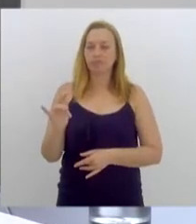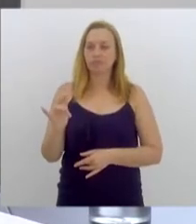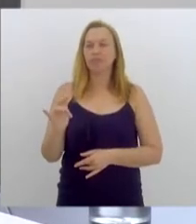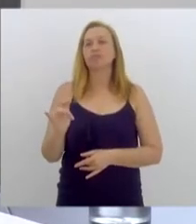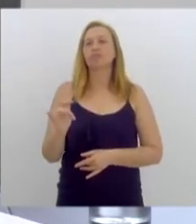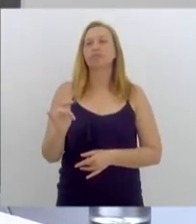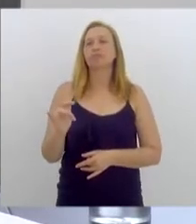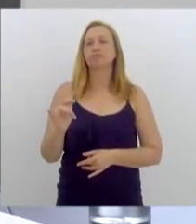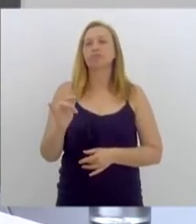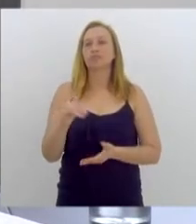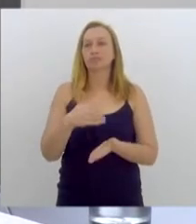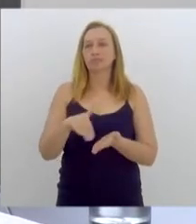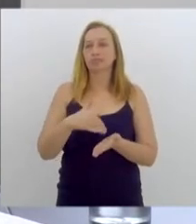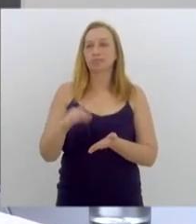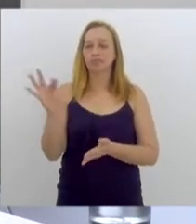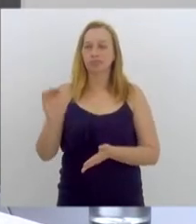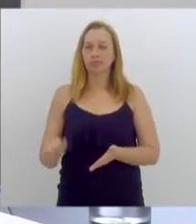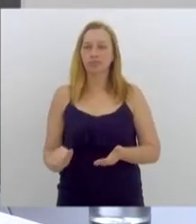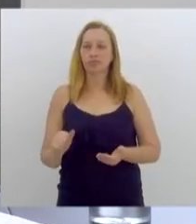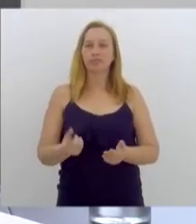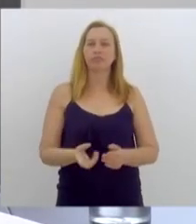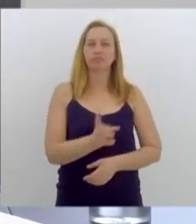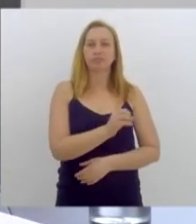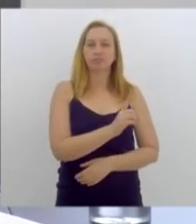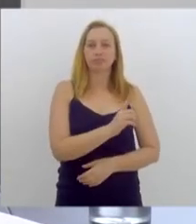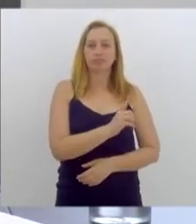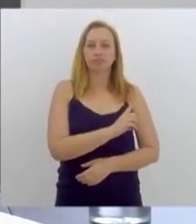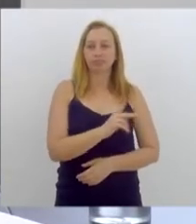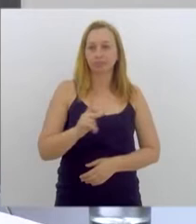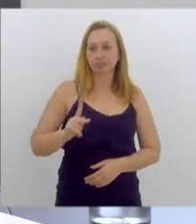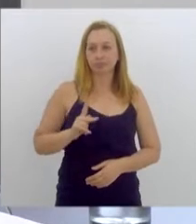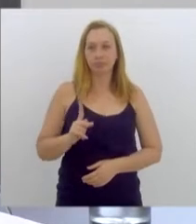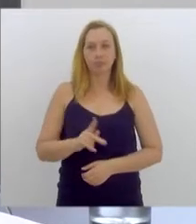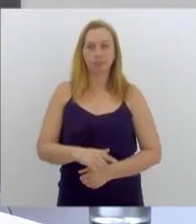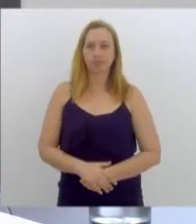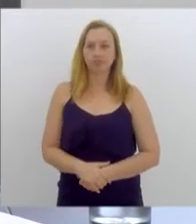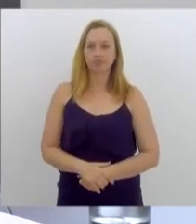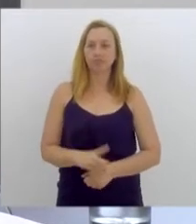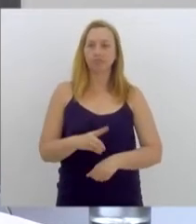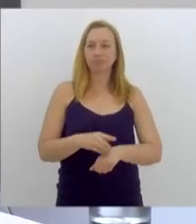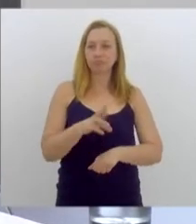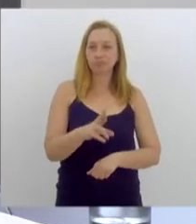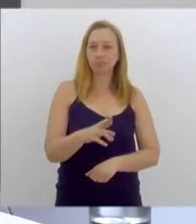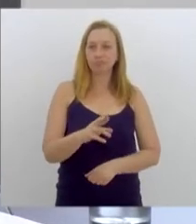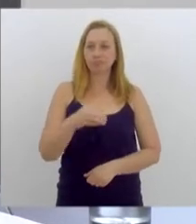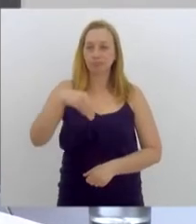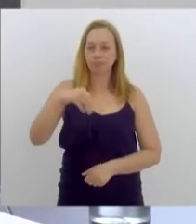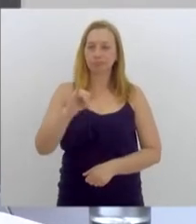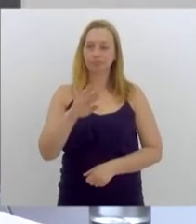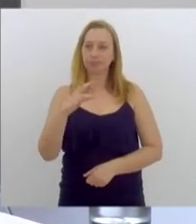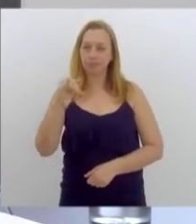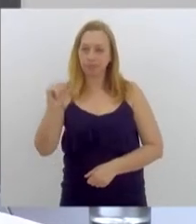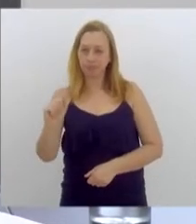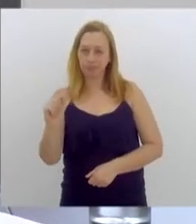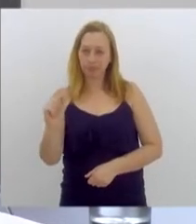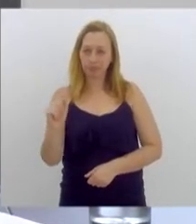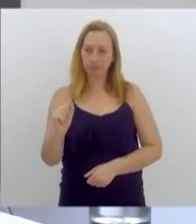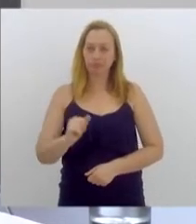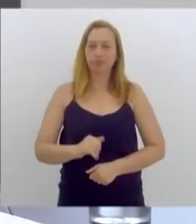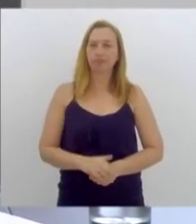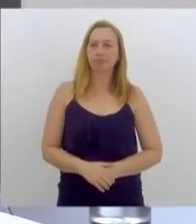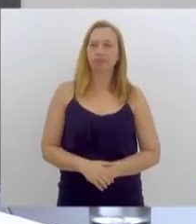representando aqui a nossa Defensoria Pública a doutora Maria Carmem